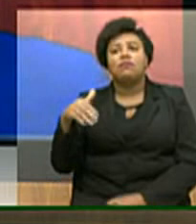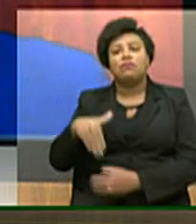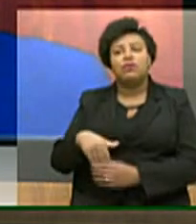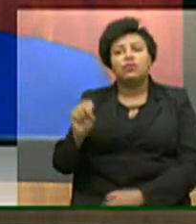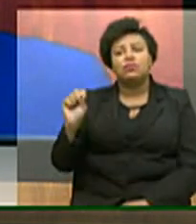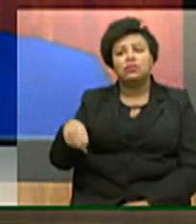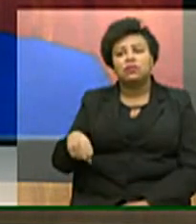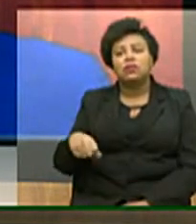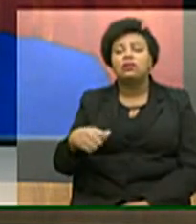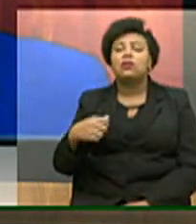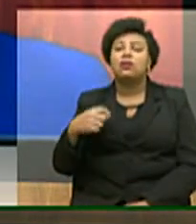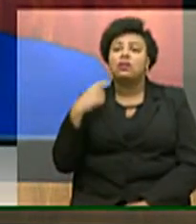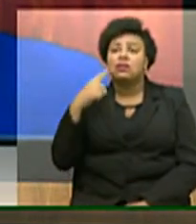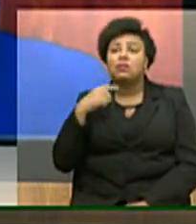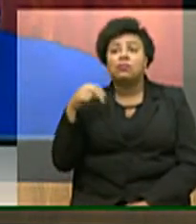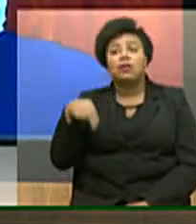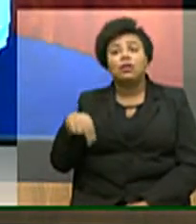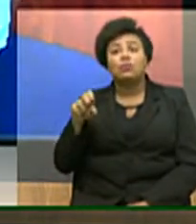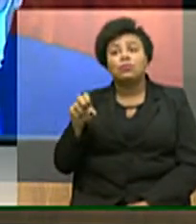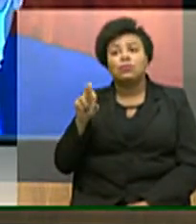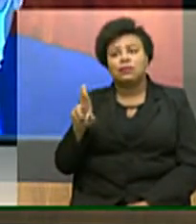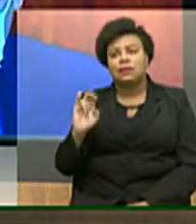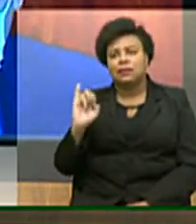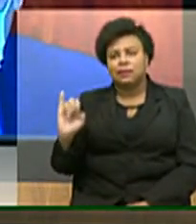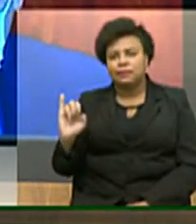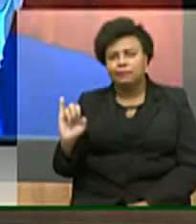sim. Ok, deputado Nerio Carteiro.